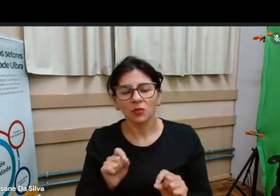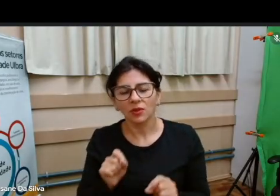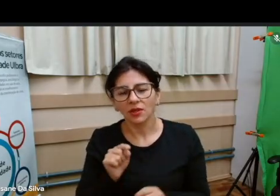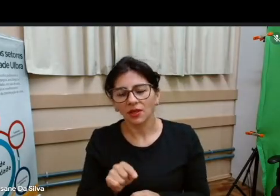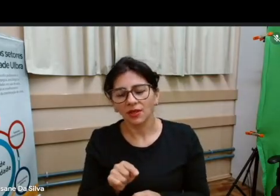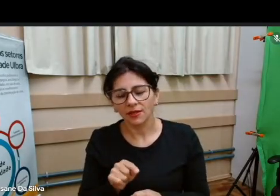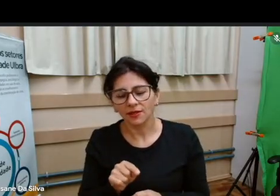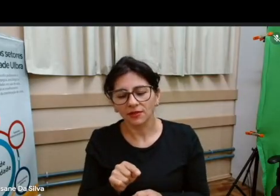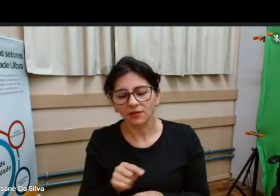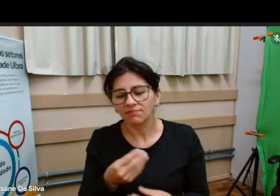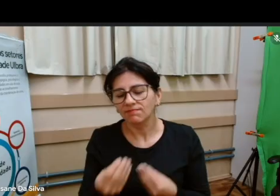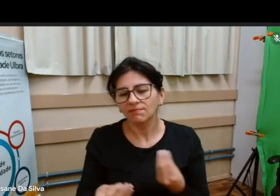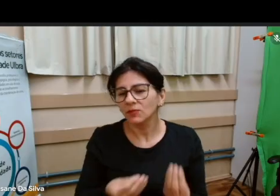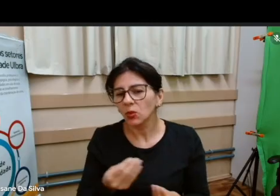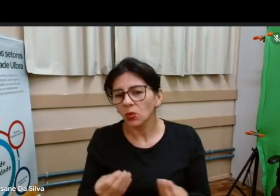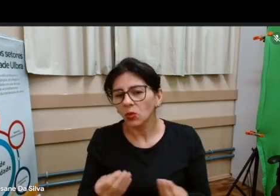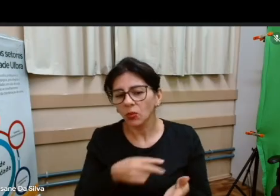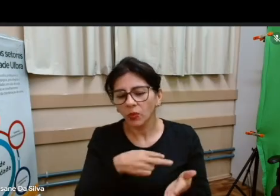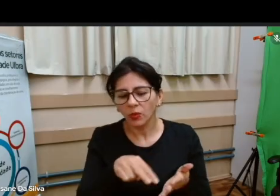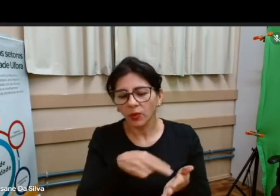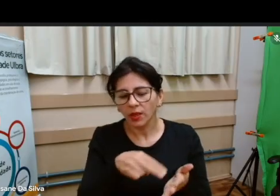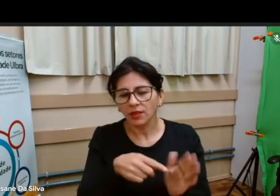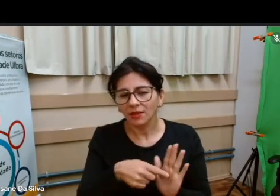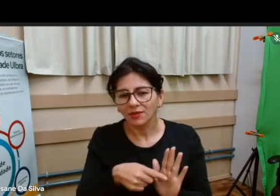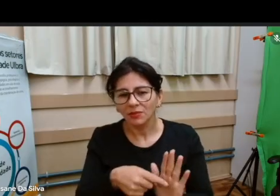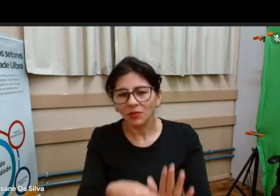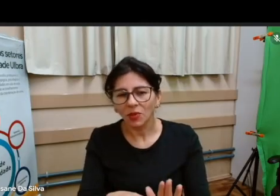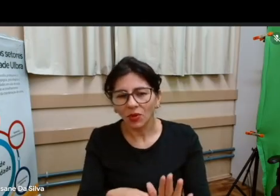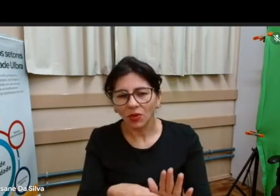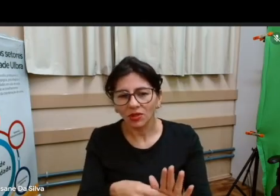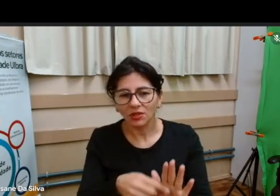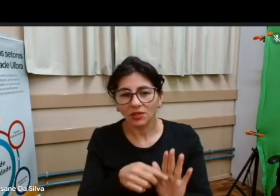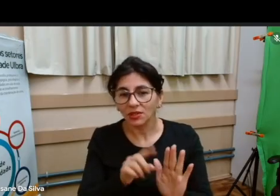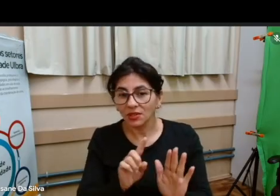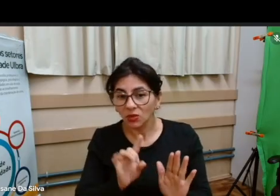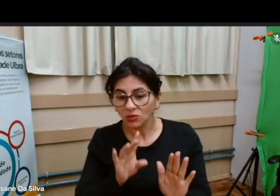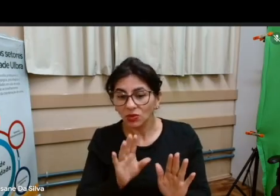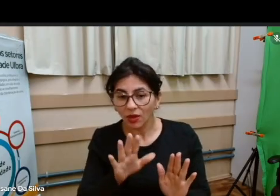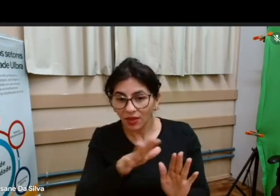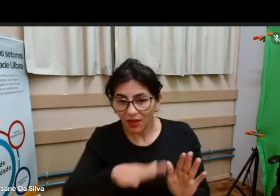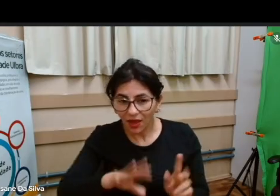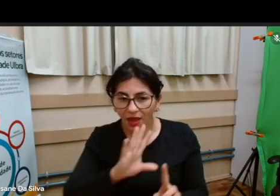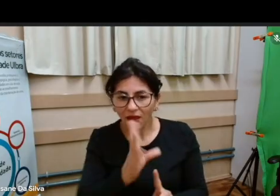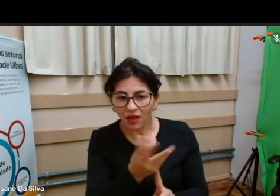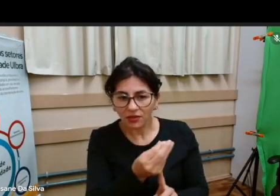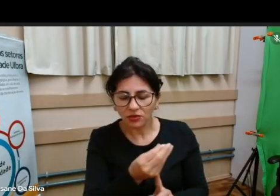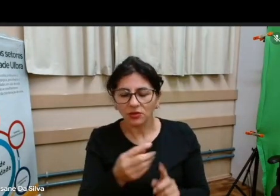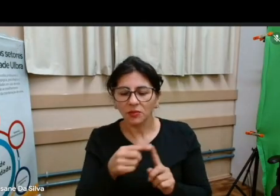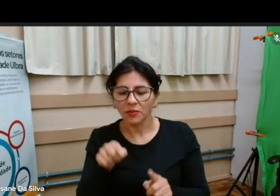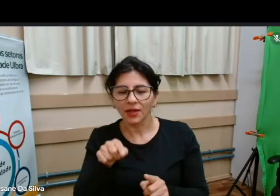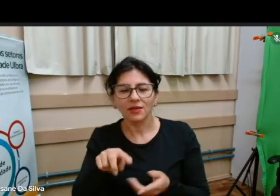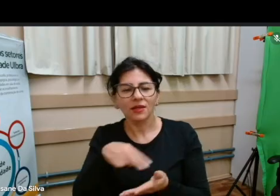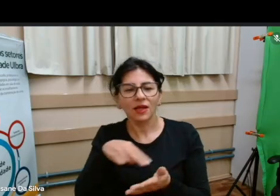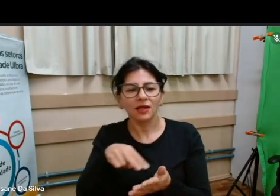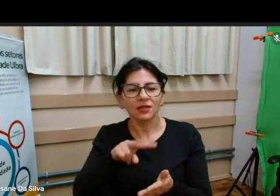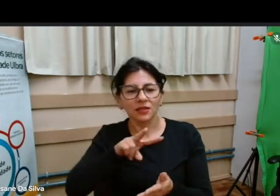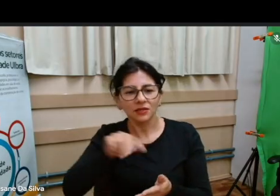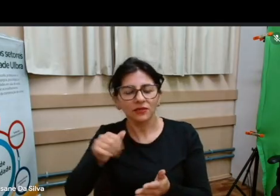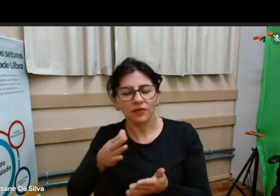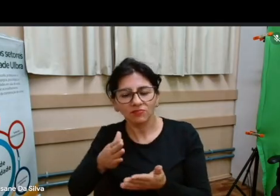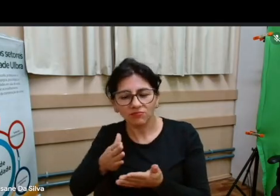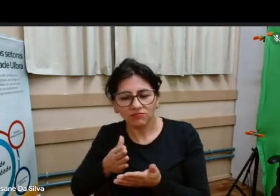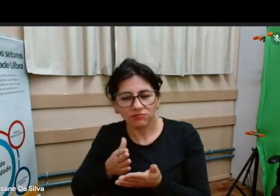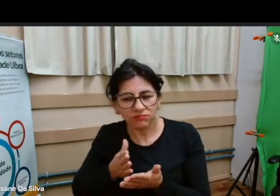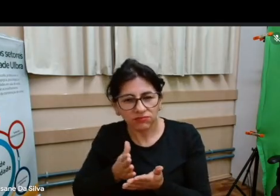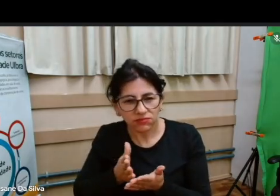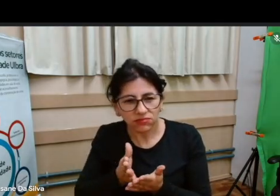ã como é que é que a dança vai aparecendo não só na Esfera artística mas ela vai né atravessando outros Campos